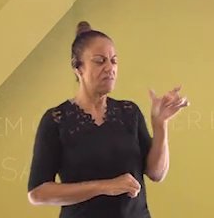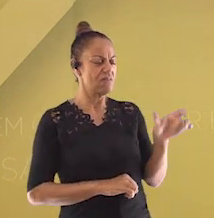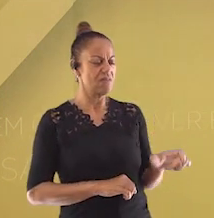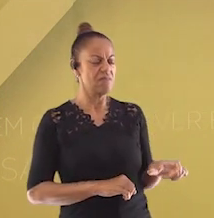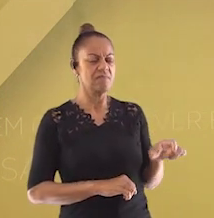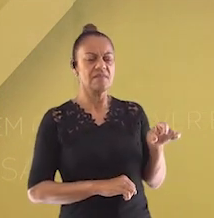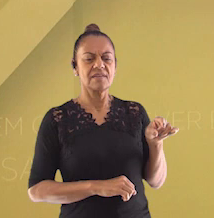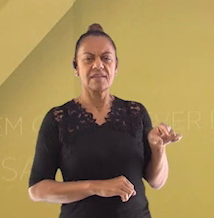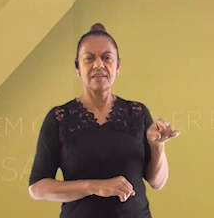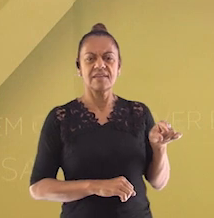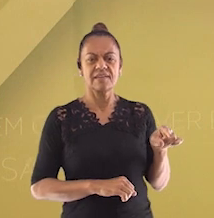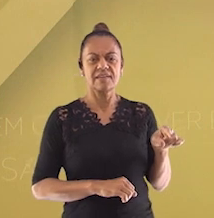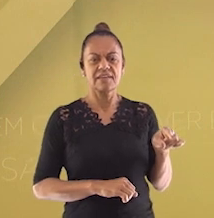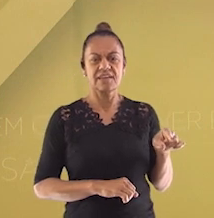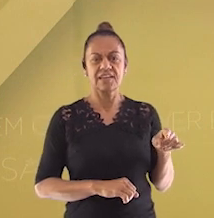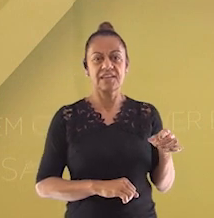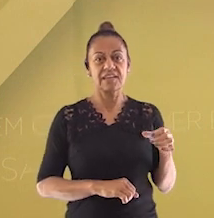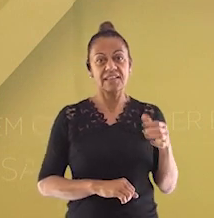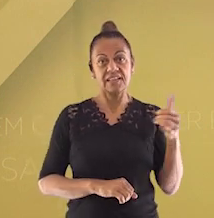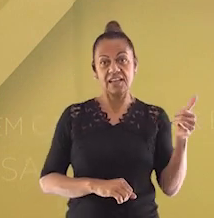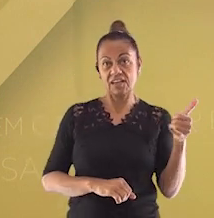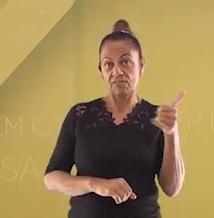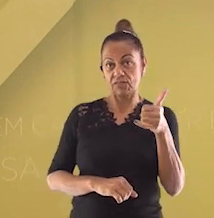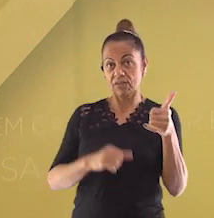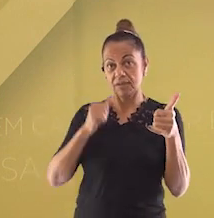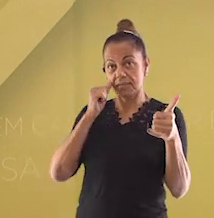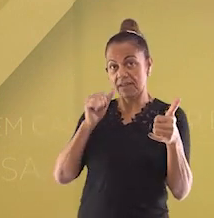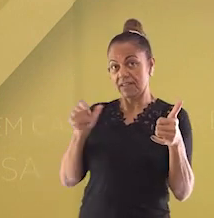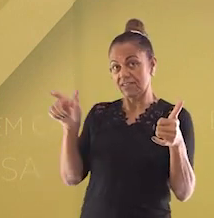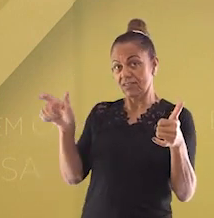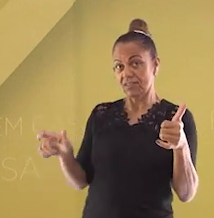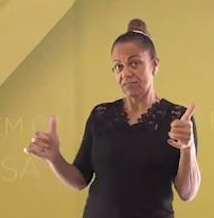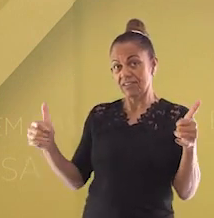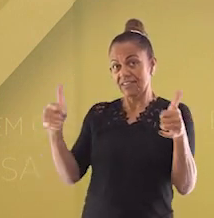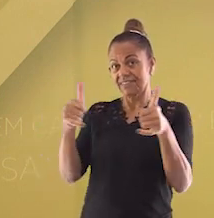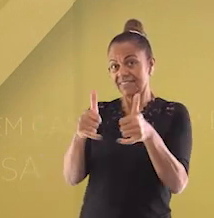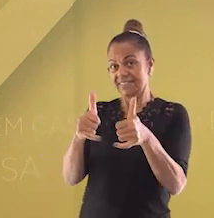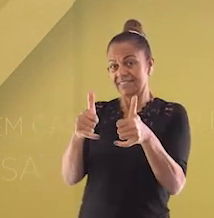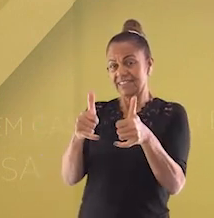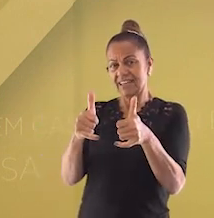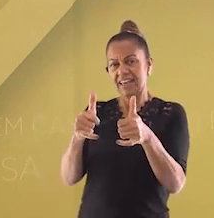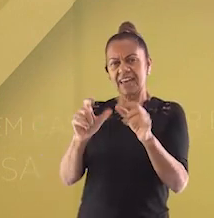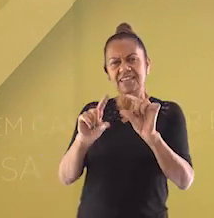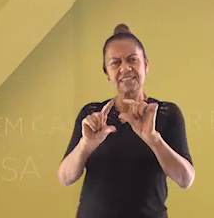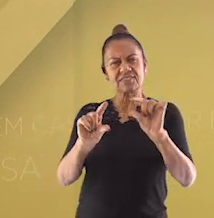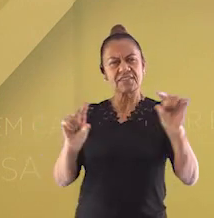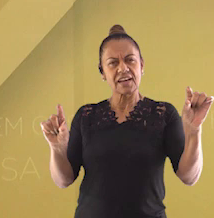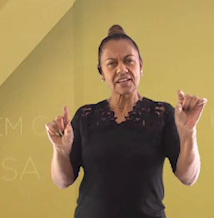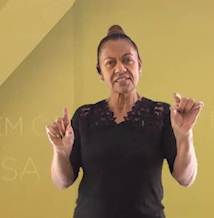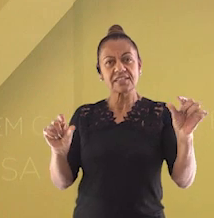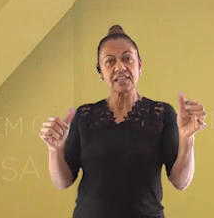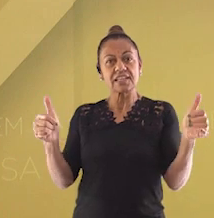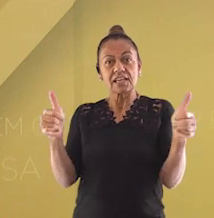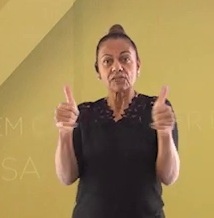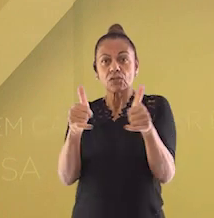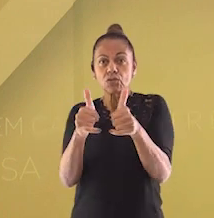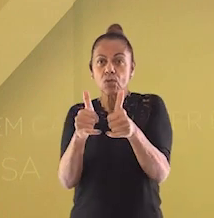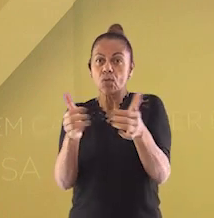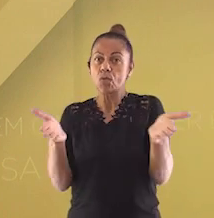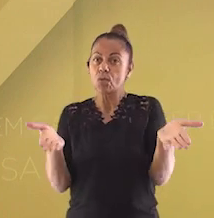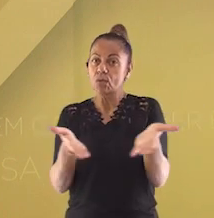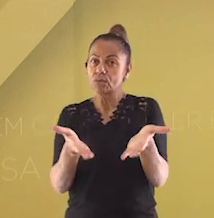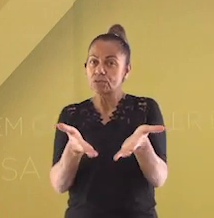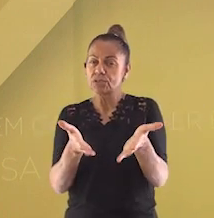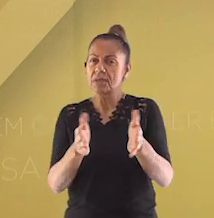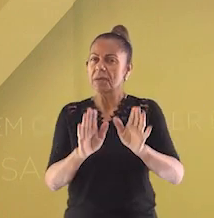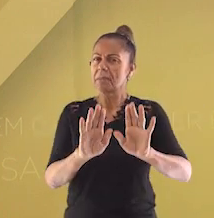John caos Sofia John telefone para Sofia como eu coloco essa frase no passado